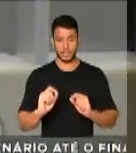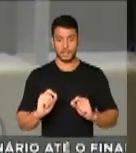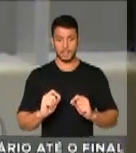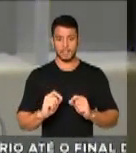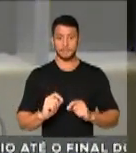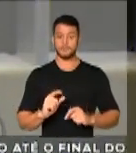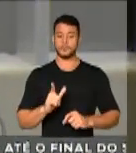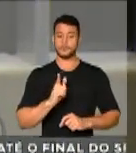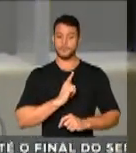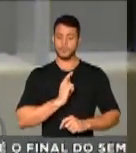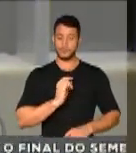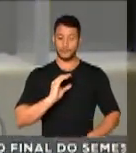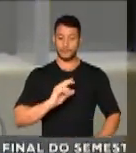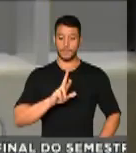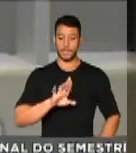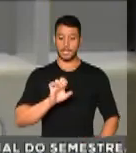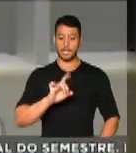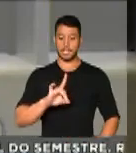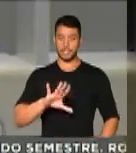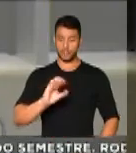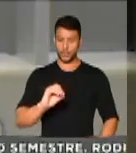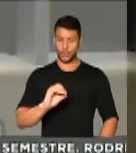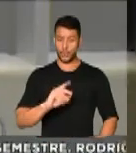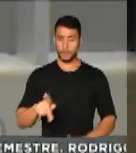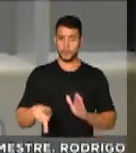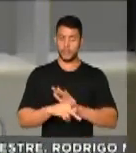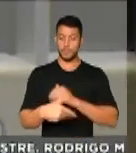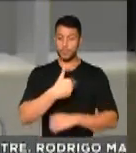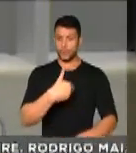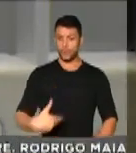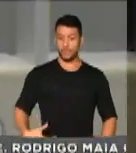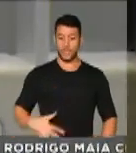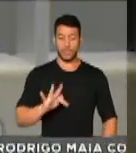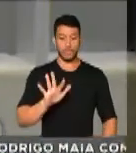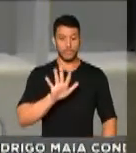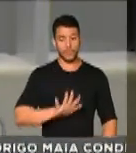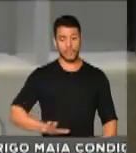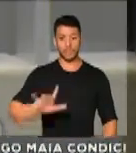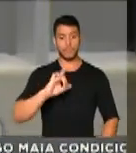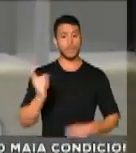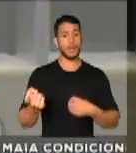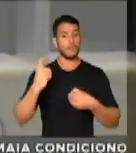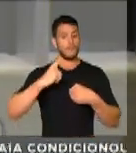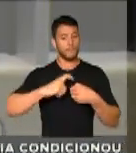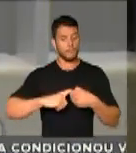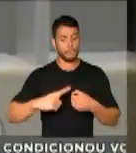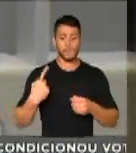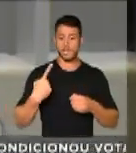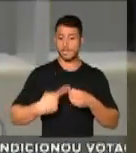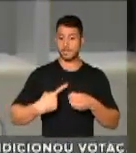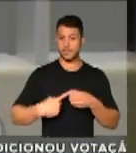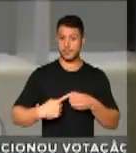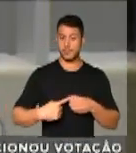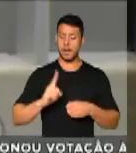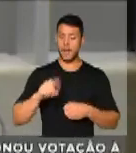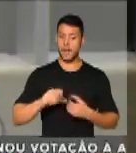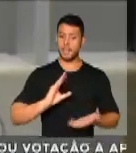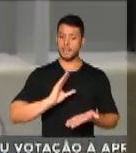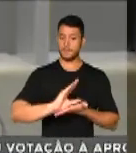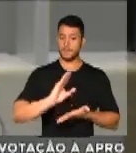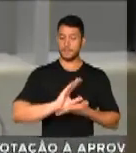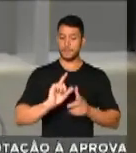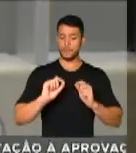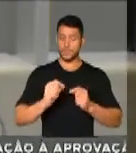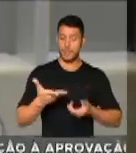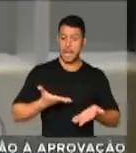para abertura de crédito extraordinário do governo federal para a recuperação da cidade, para investir